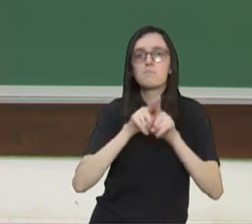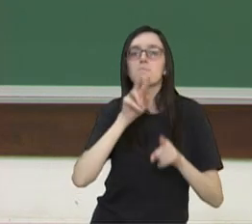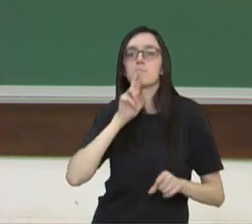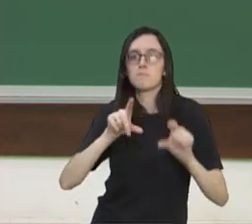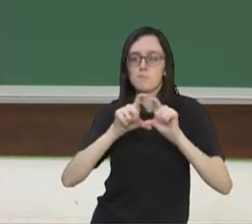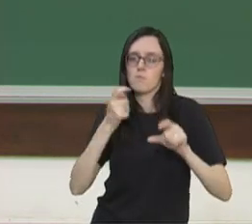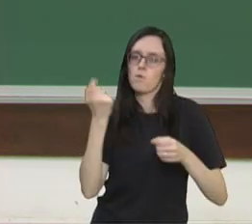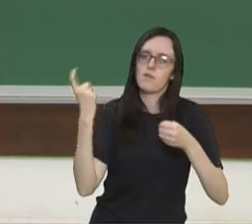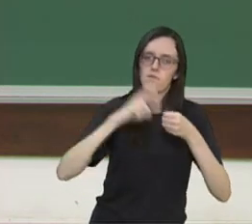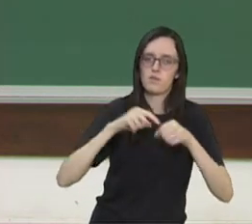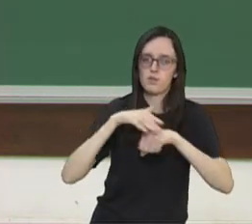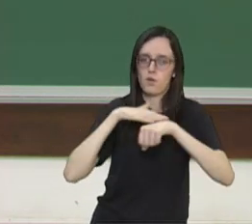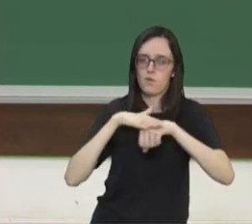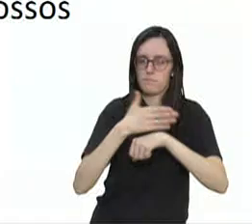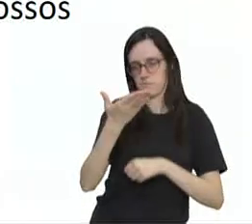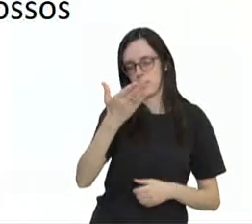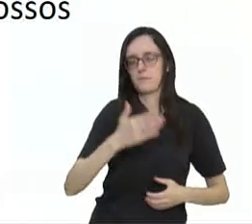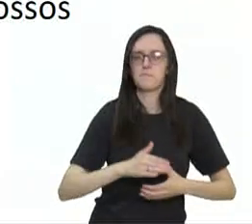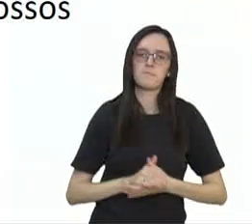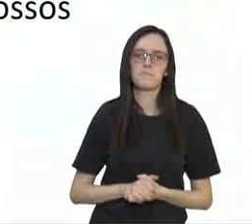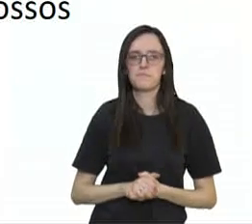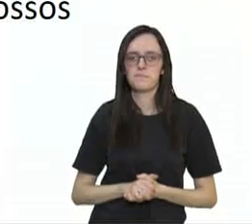que a gente já volta para conversar. Vai lá.